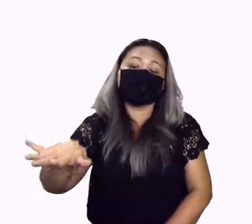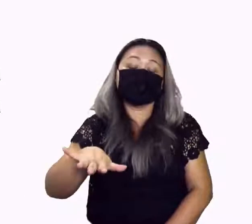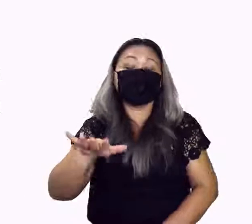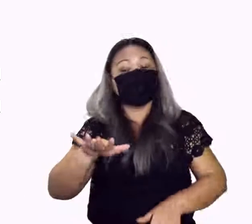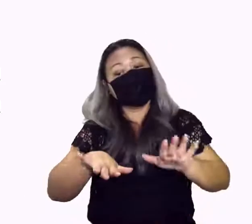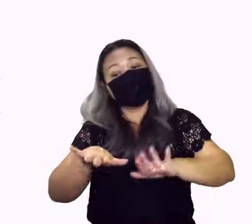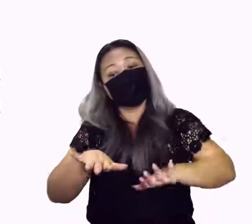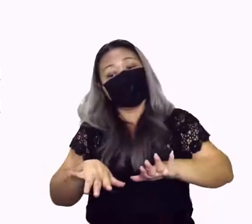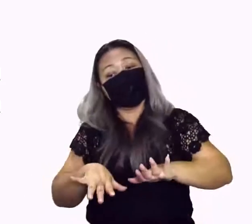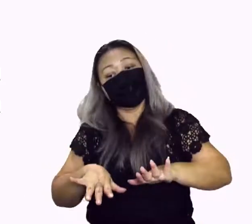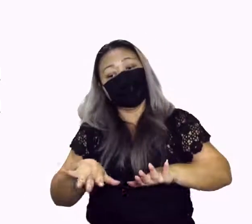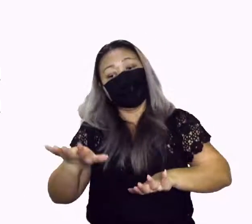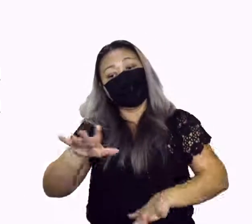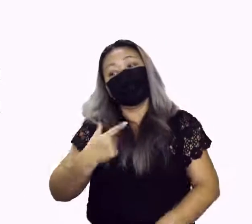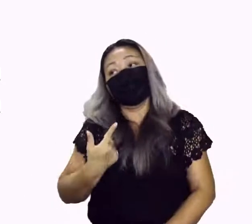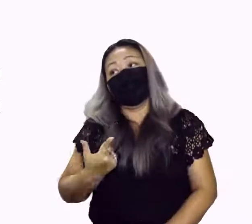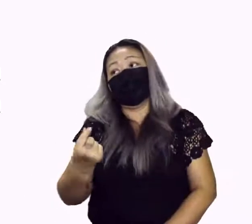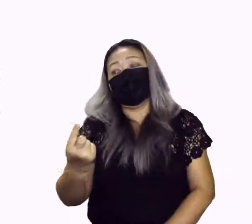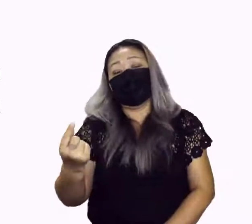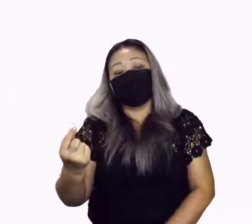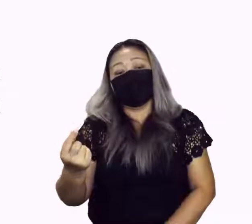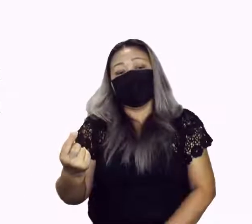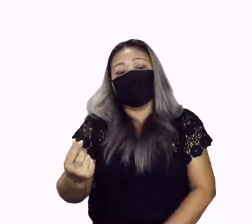Às vezes envolve o financeiro.